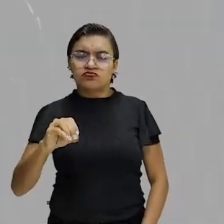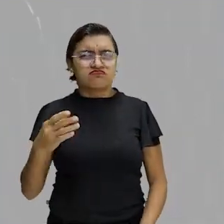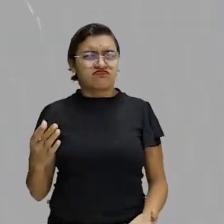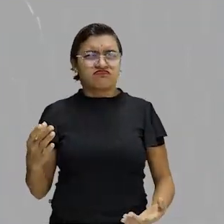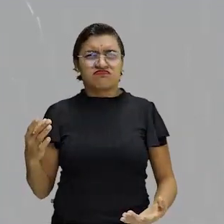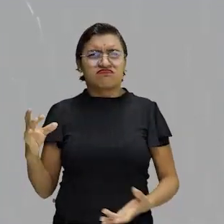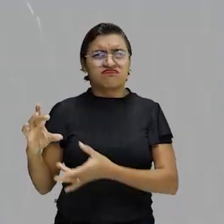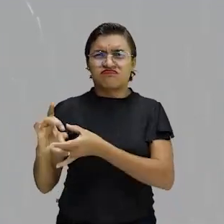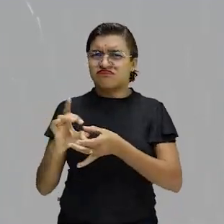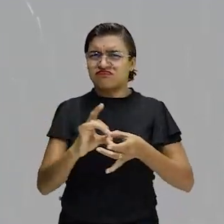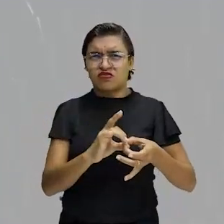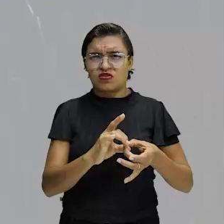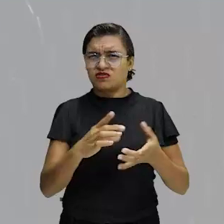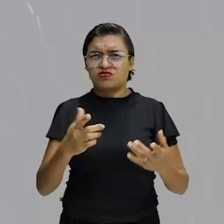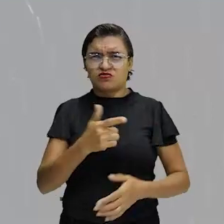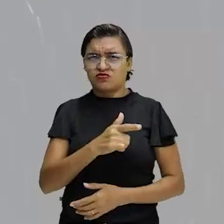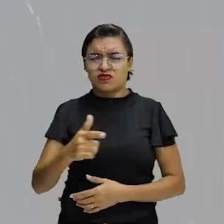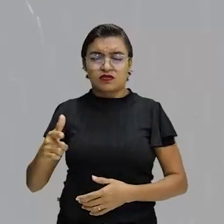indeterminado, totalmente vago.